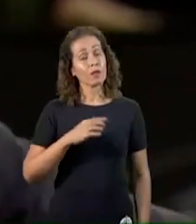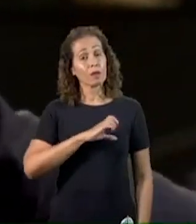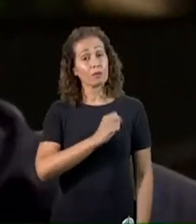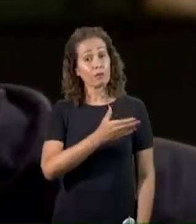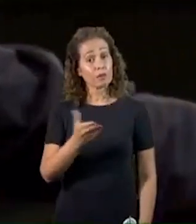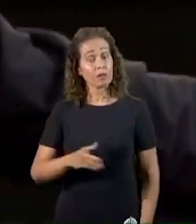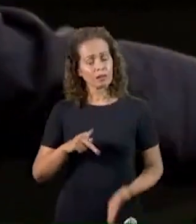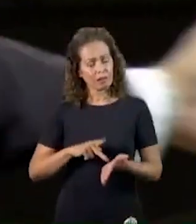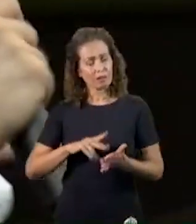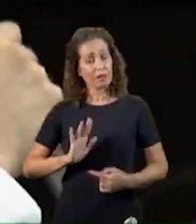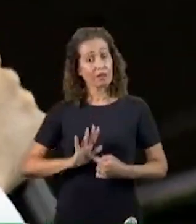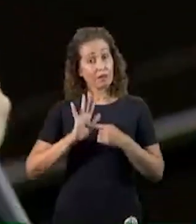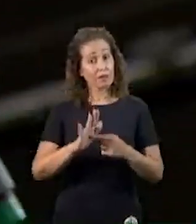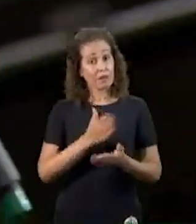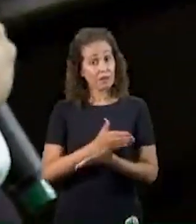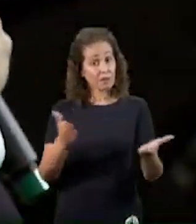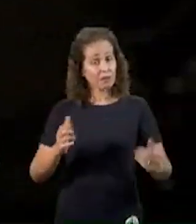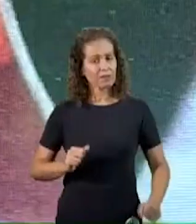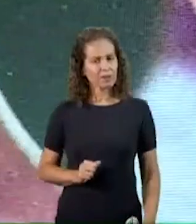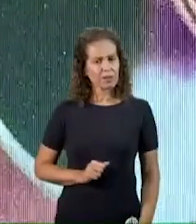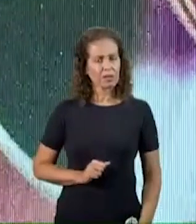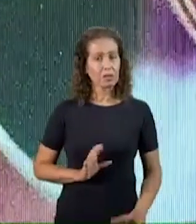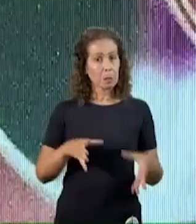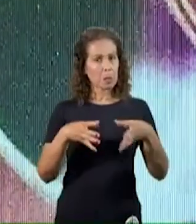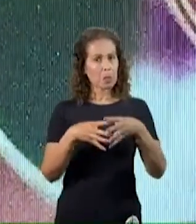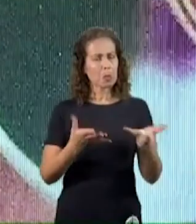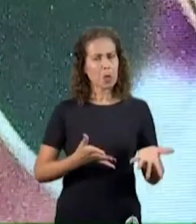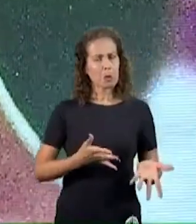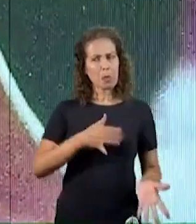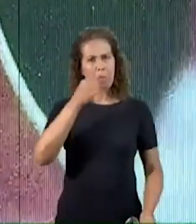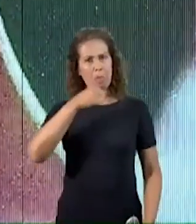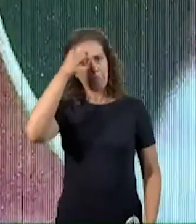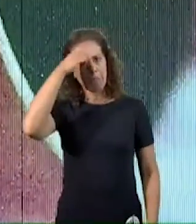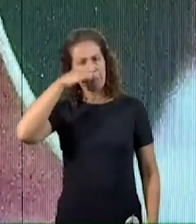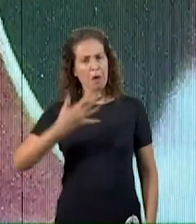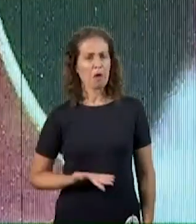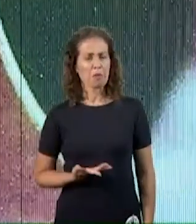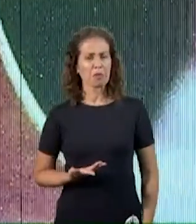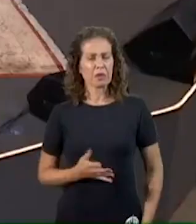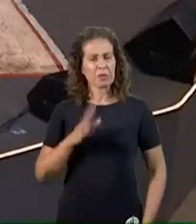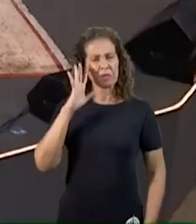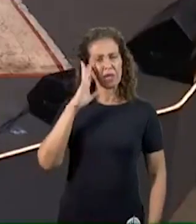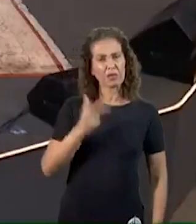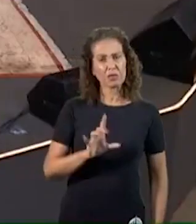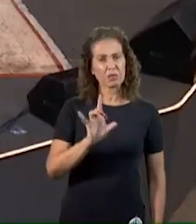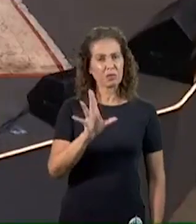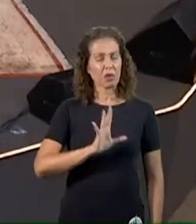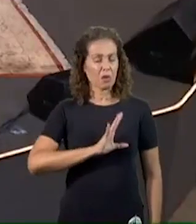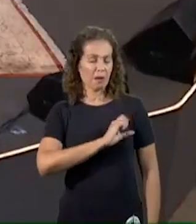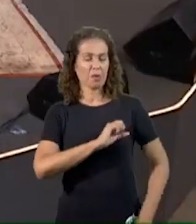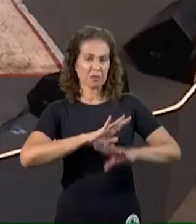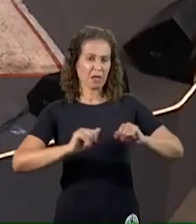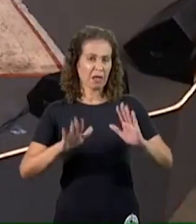vocês. Eu não quero vocês iludidos, iludida. Um bando de abobado, achando que um amor na horizontal vai sarar tudo, sendo que